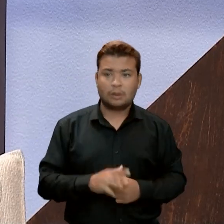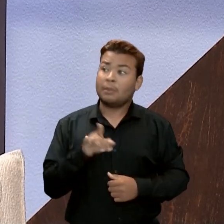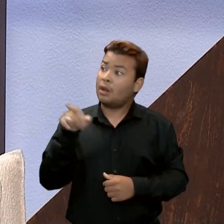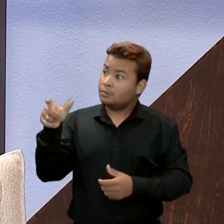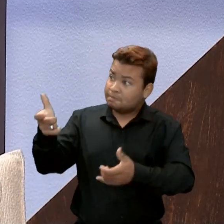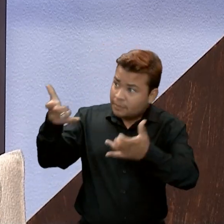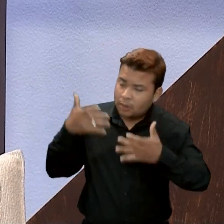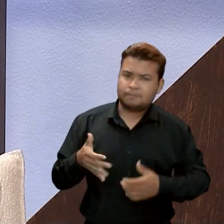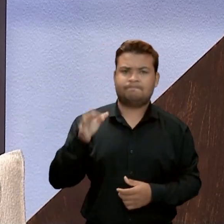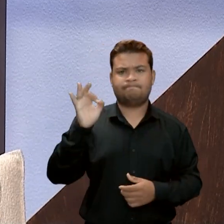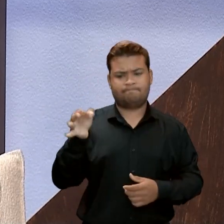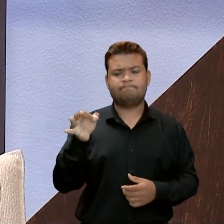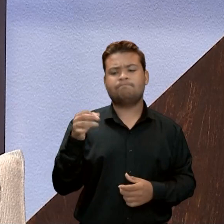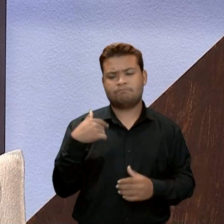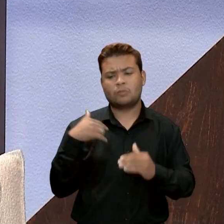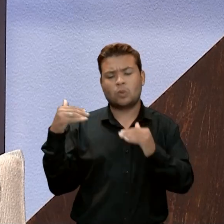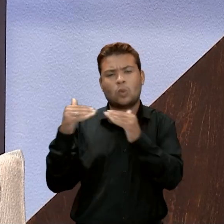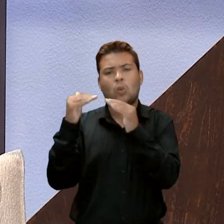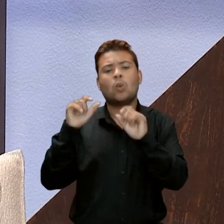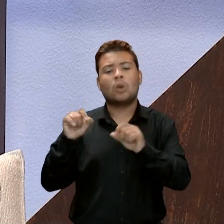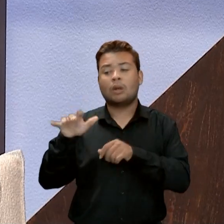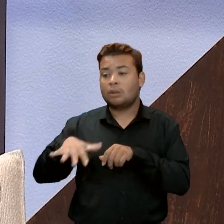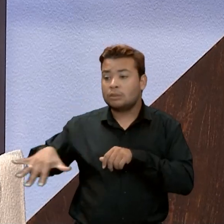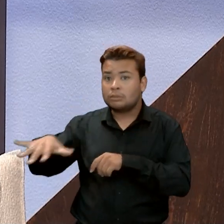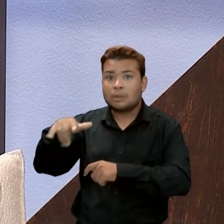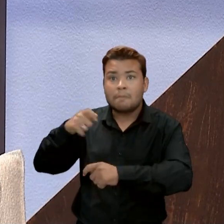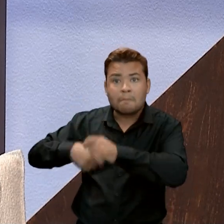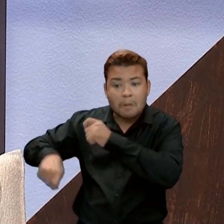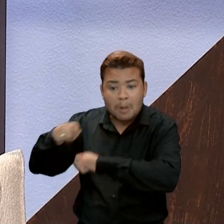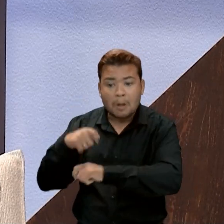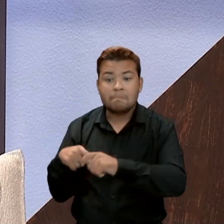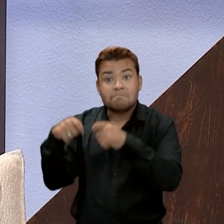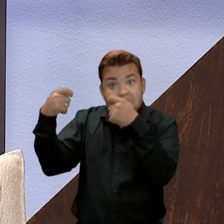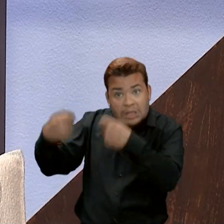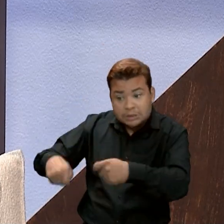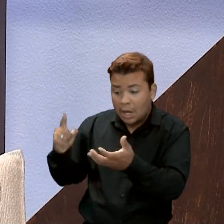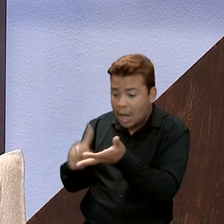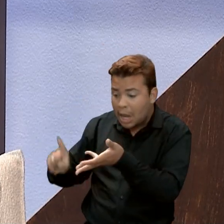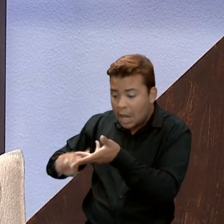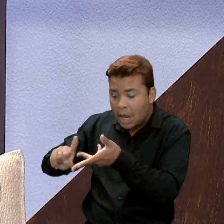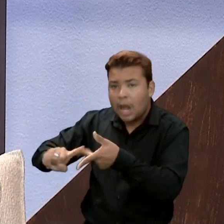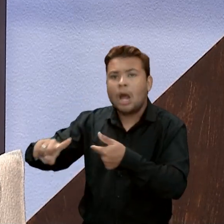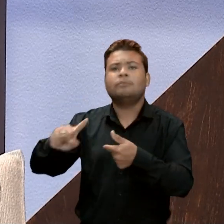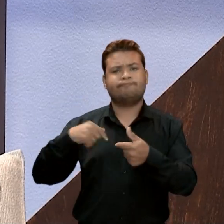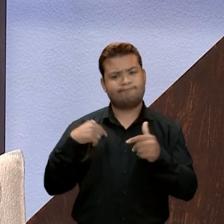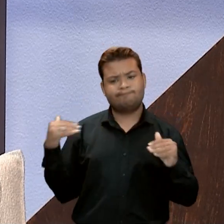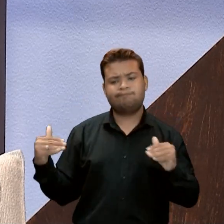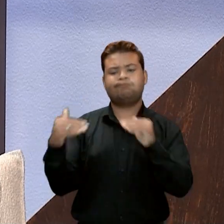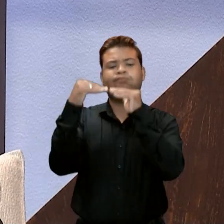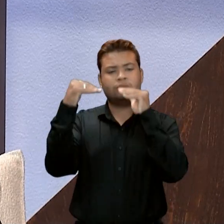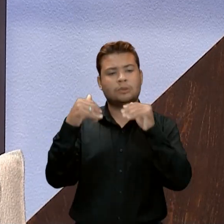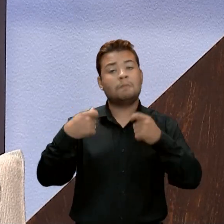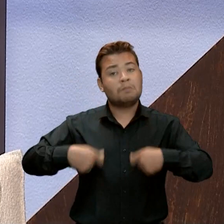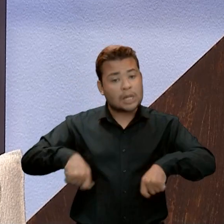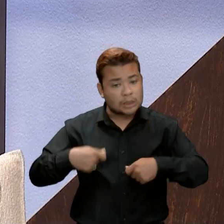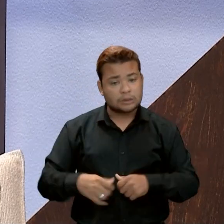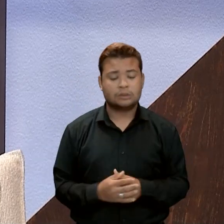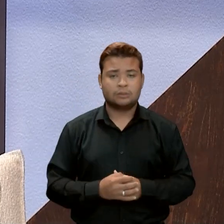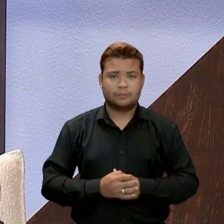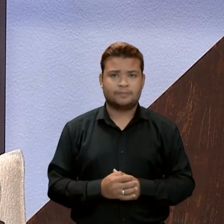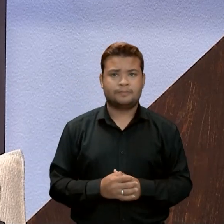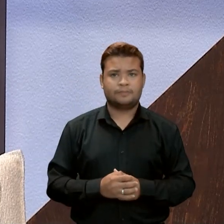coloca. A gente precisa estar alinhado com as necessidades de mercado. A gente precisa ajustar sem perder